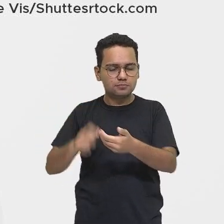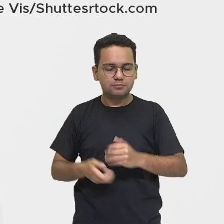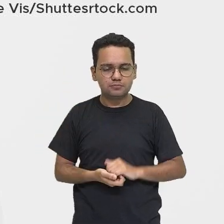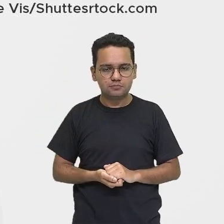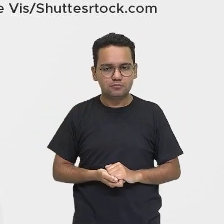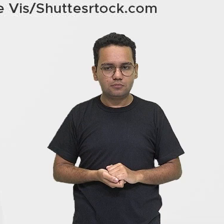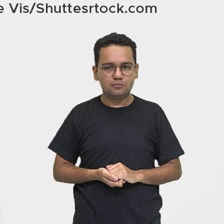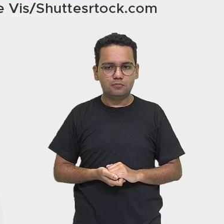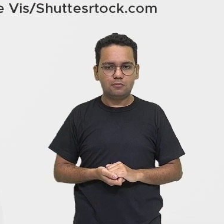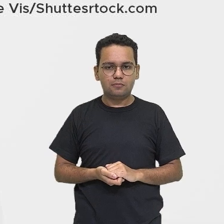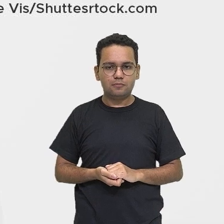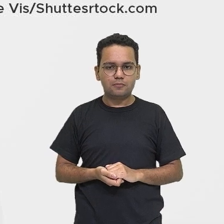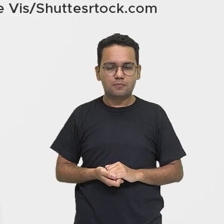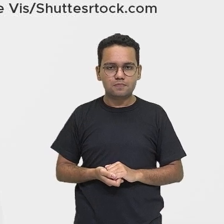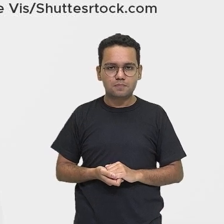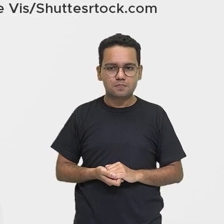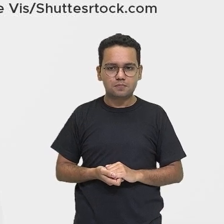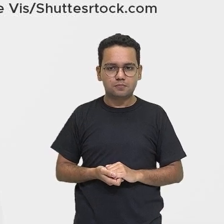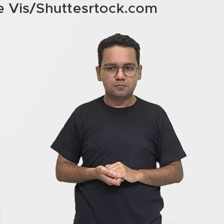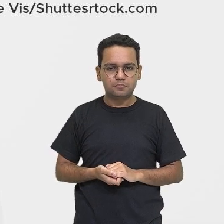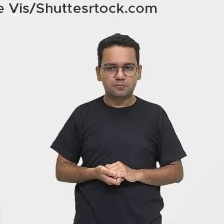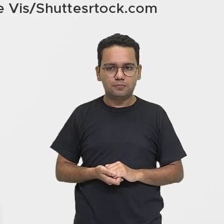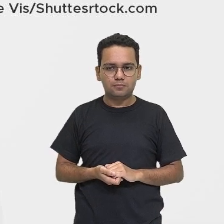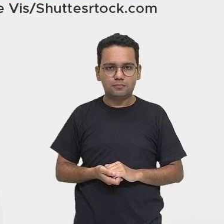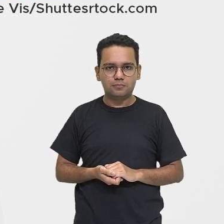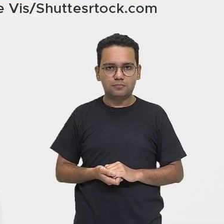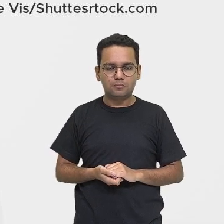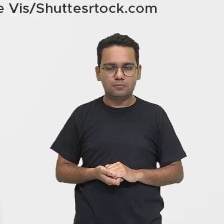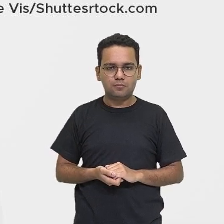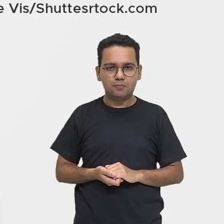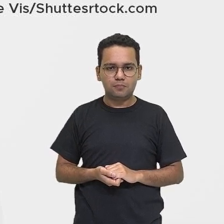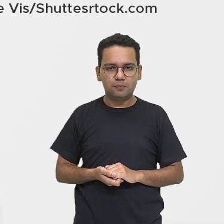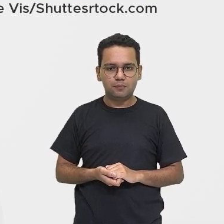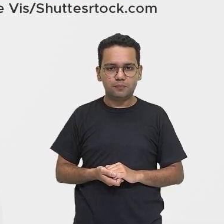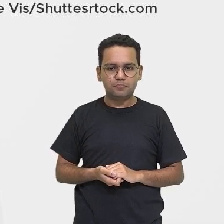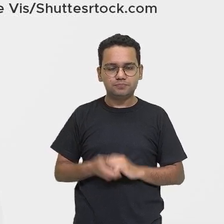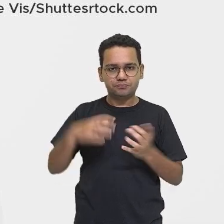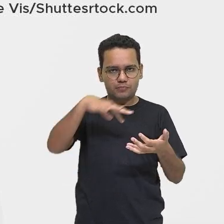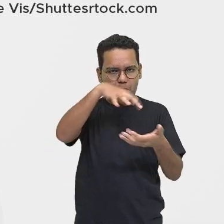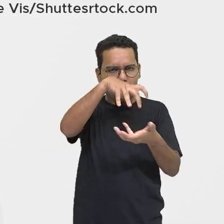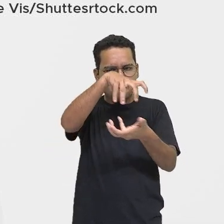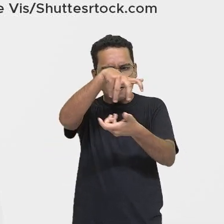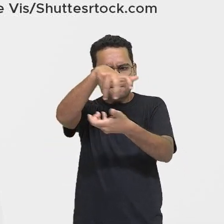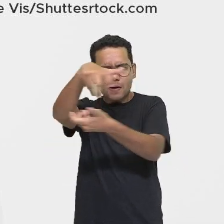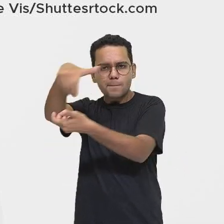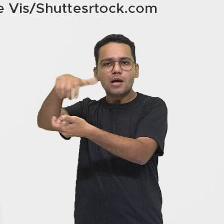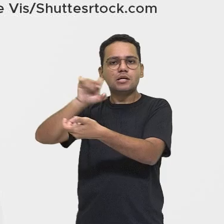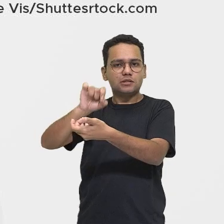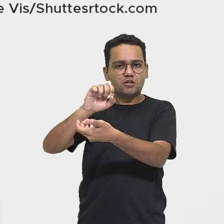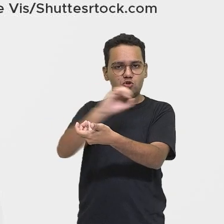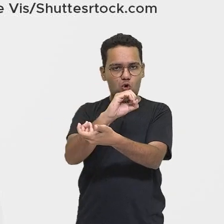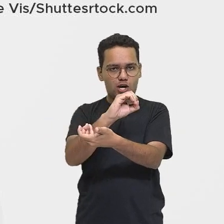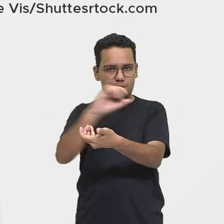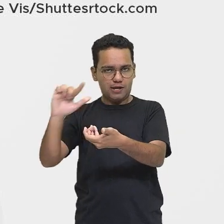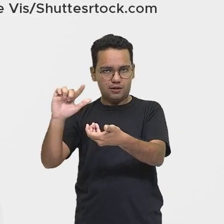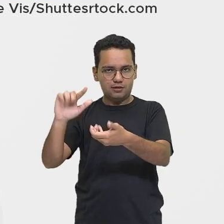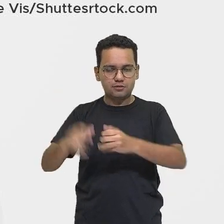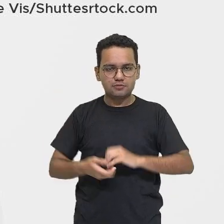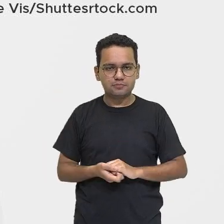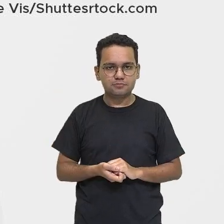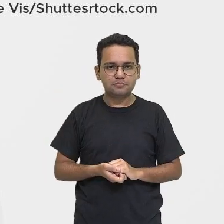esse movimento se faz geralmente de oeste para leste. E